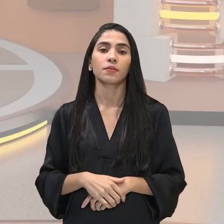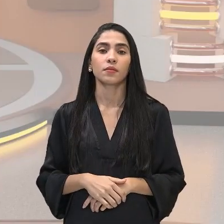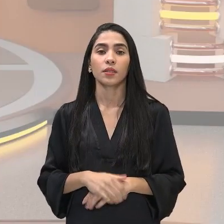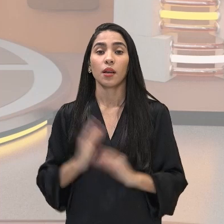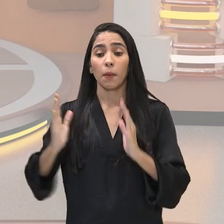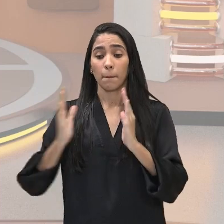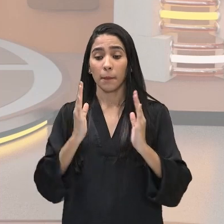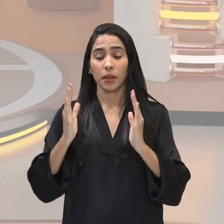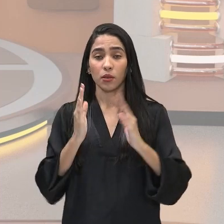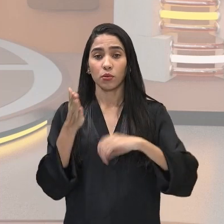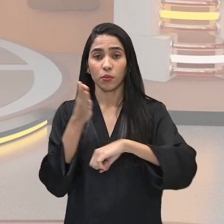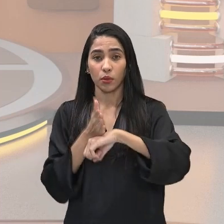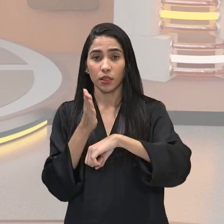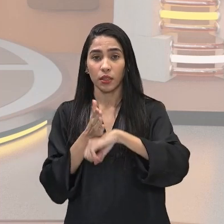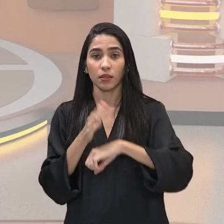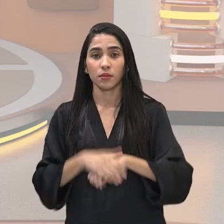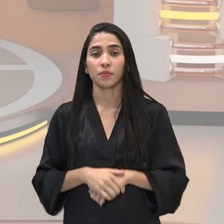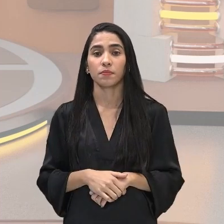período moderno,